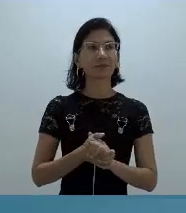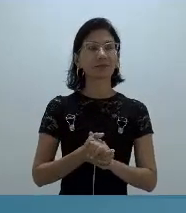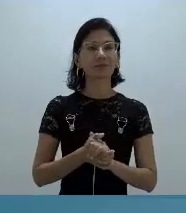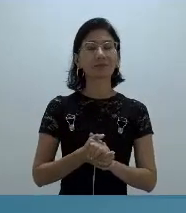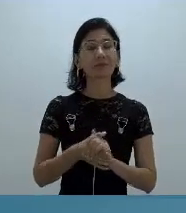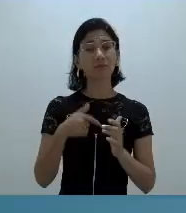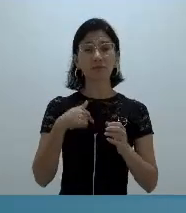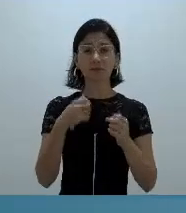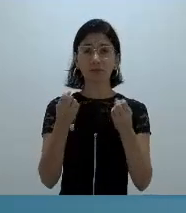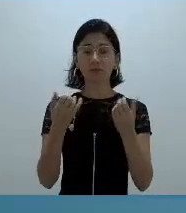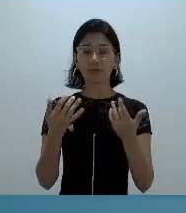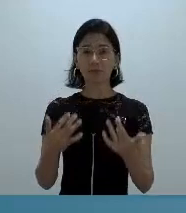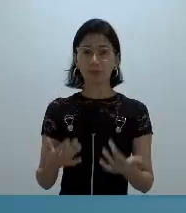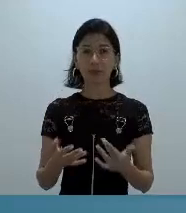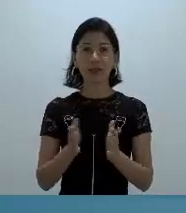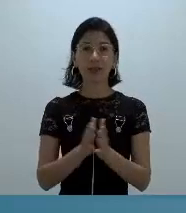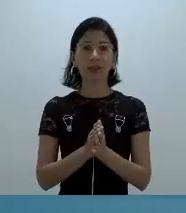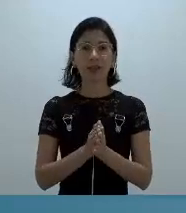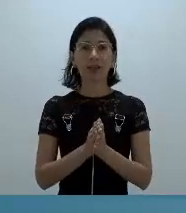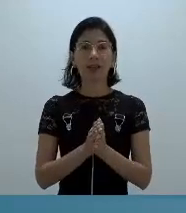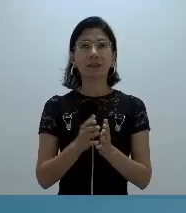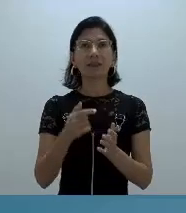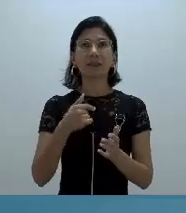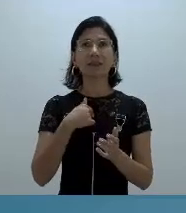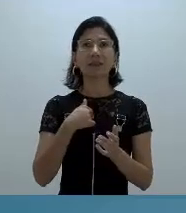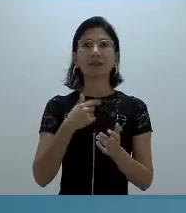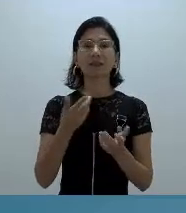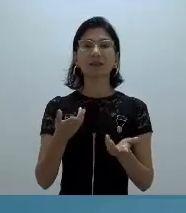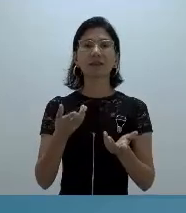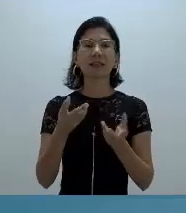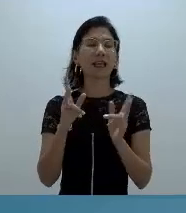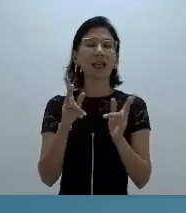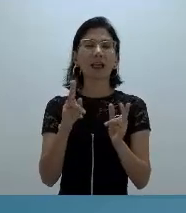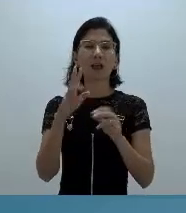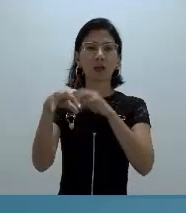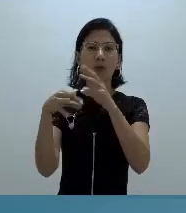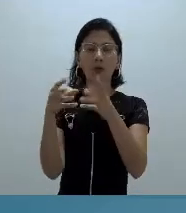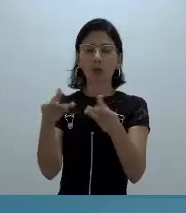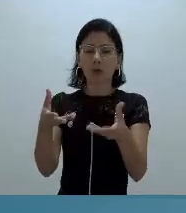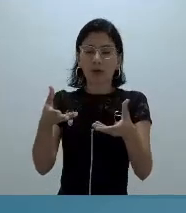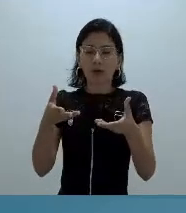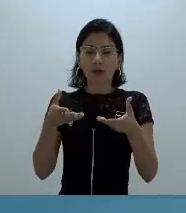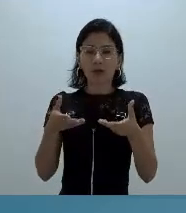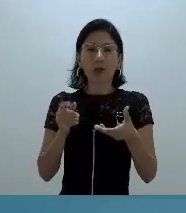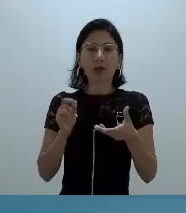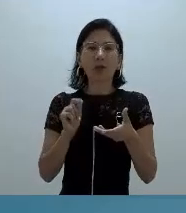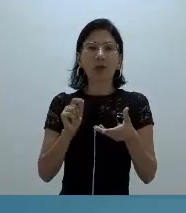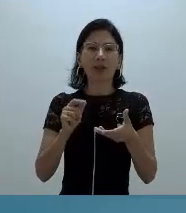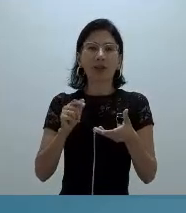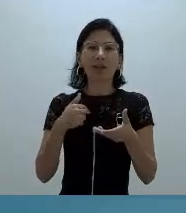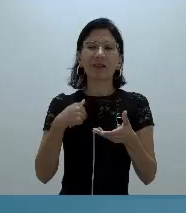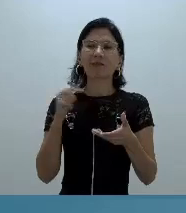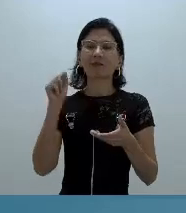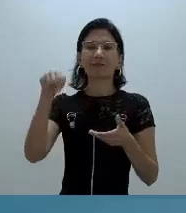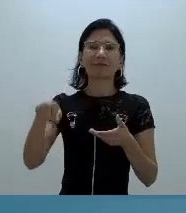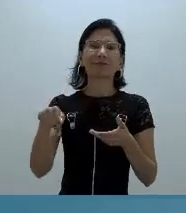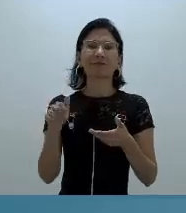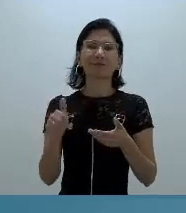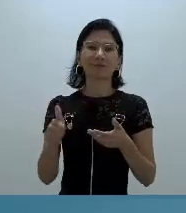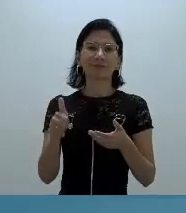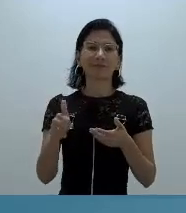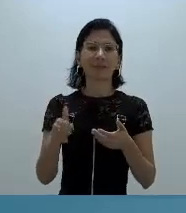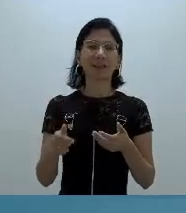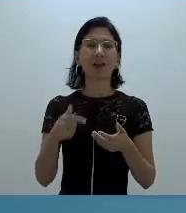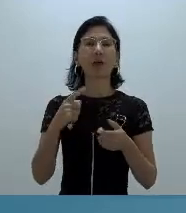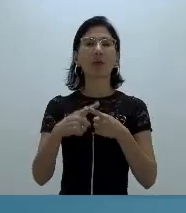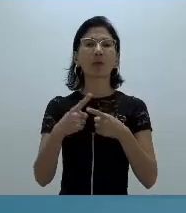ano foi a minha ascensão ao segundo grau. Porque mais da metade da minha vida eu estou nesse tribunal.